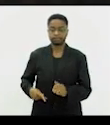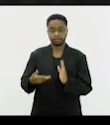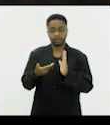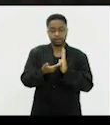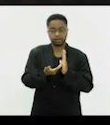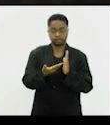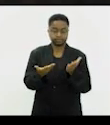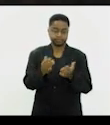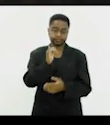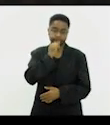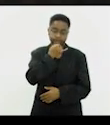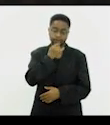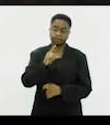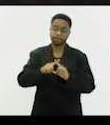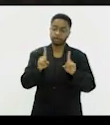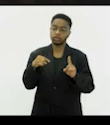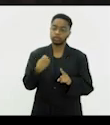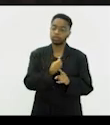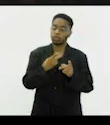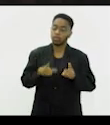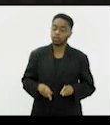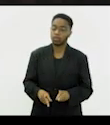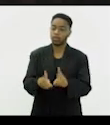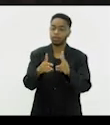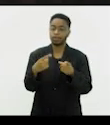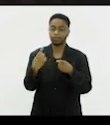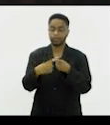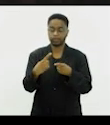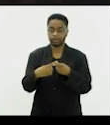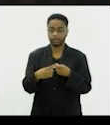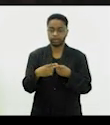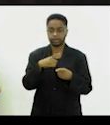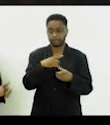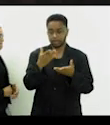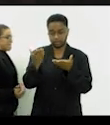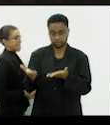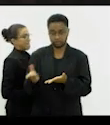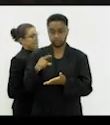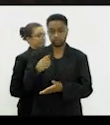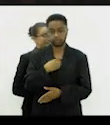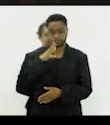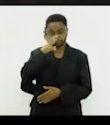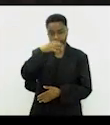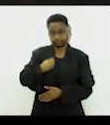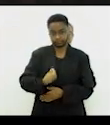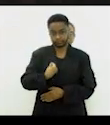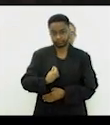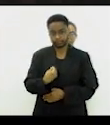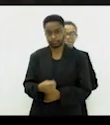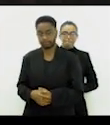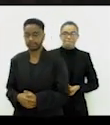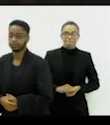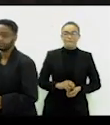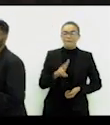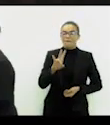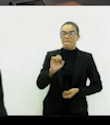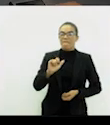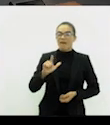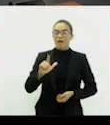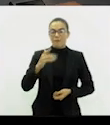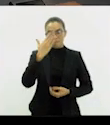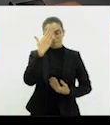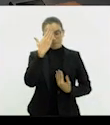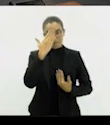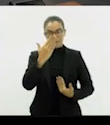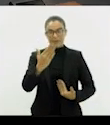Enfim, vamos tocando, porque, apesar disso, nós vamos sobreviver. Deputado Val, muito obrigado a